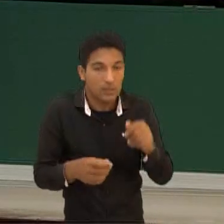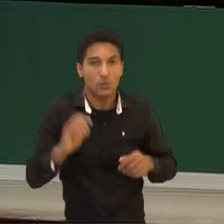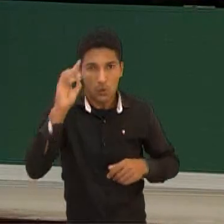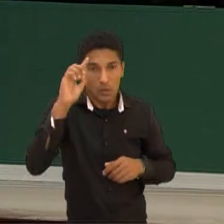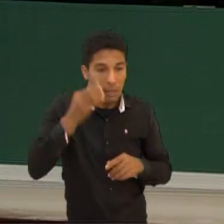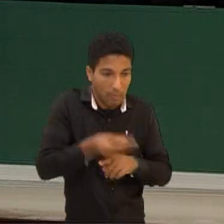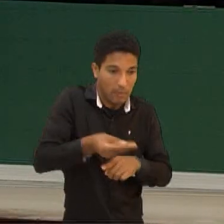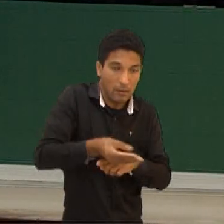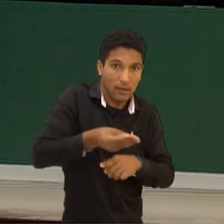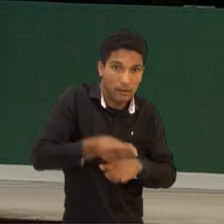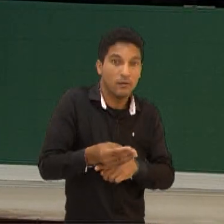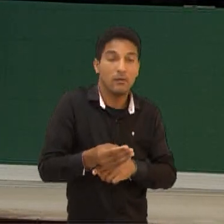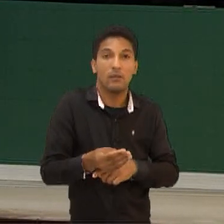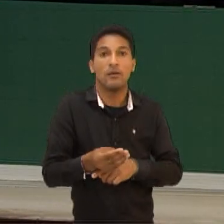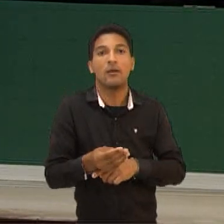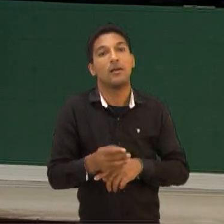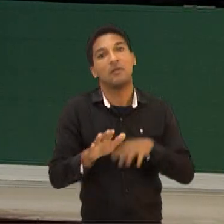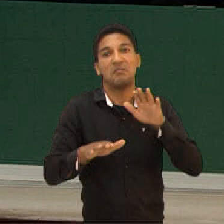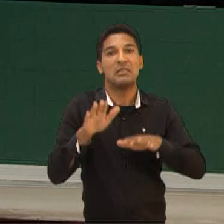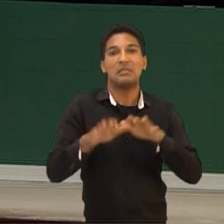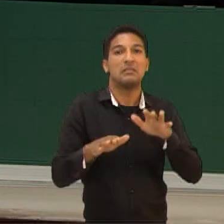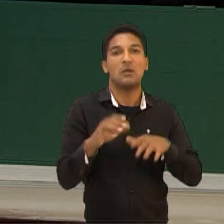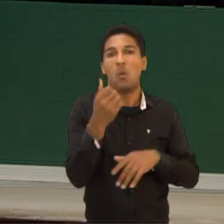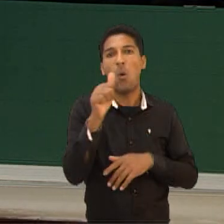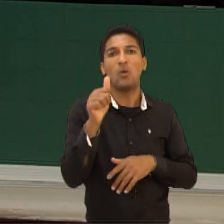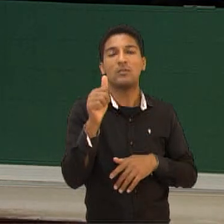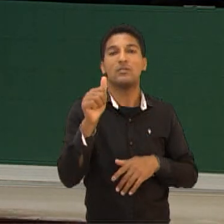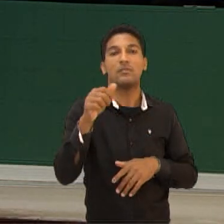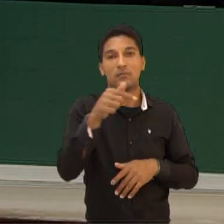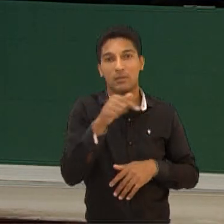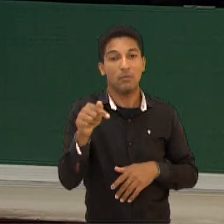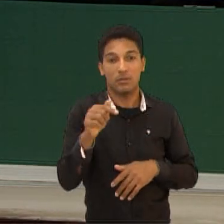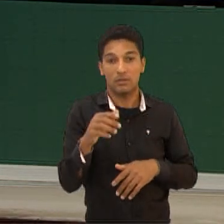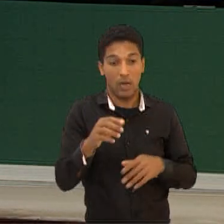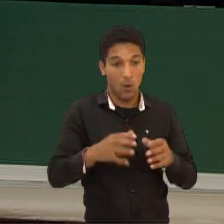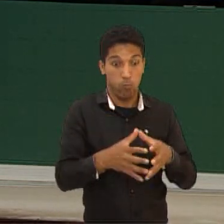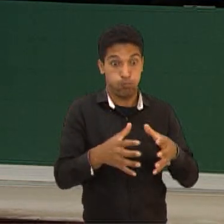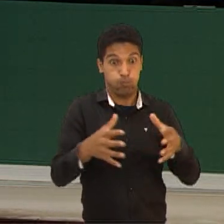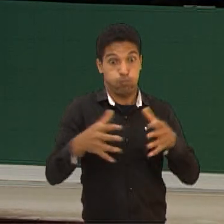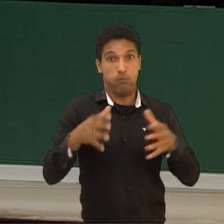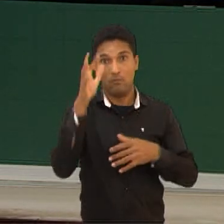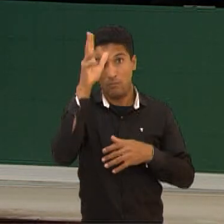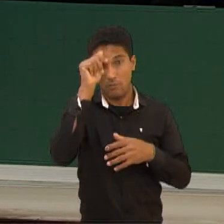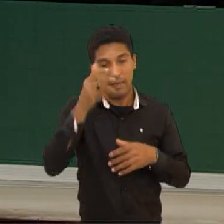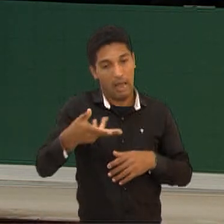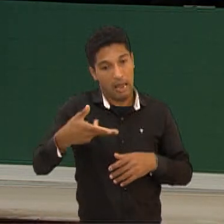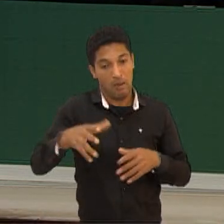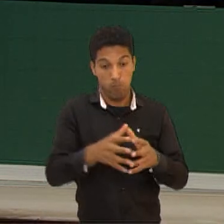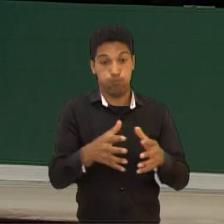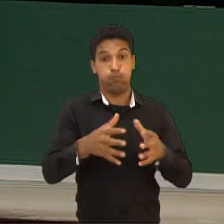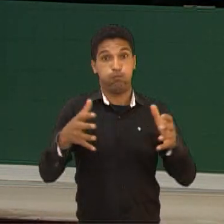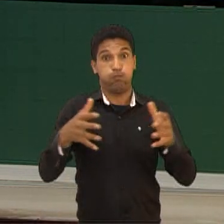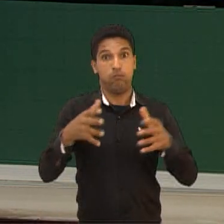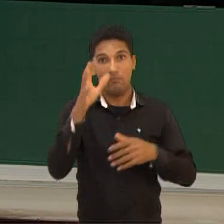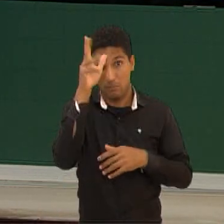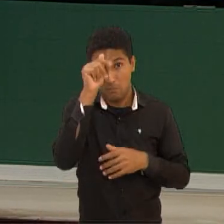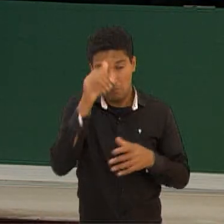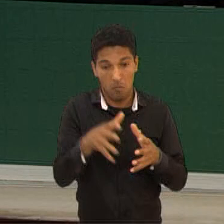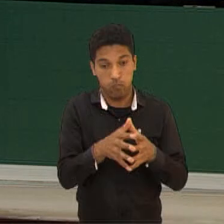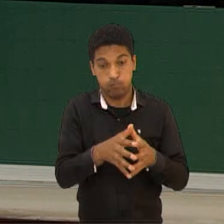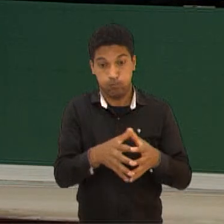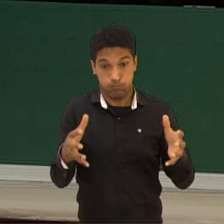aquela alimentação, causando um crescimento nesse animal acelerado, criado, né, no